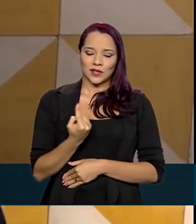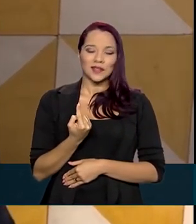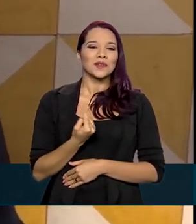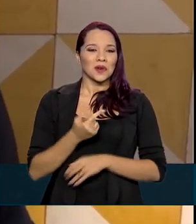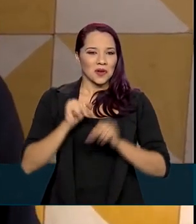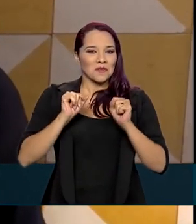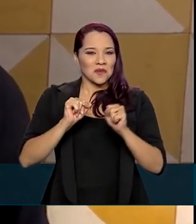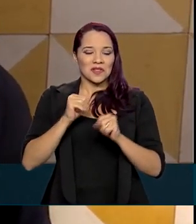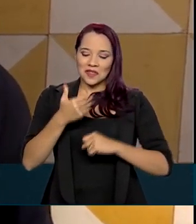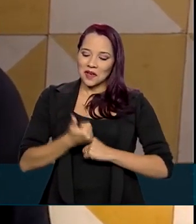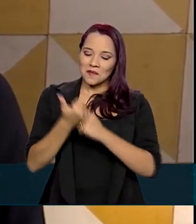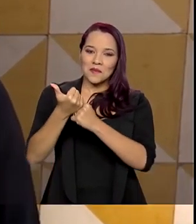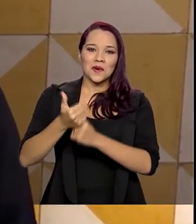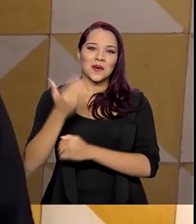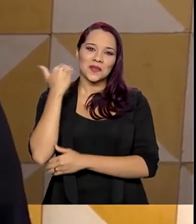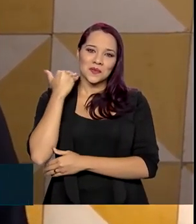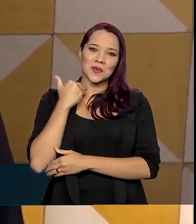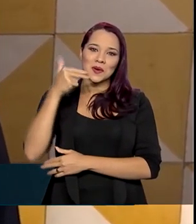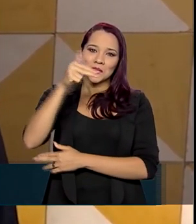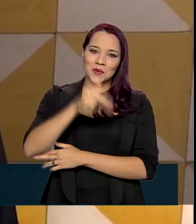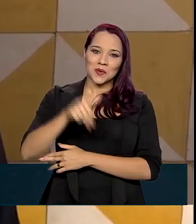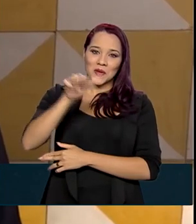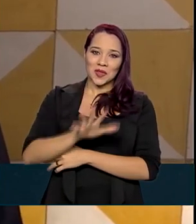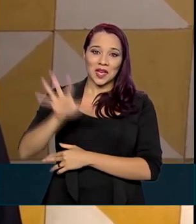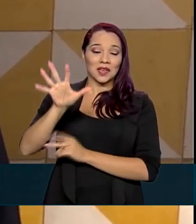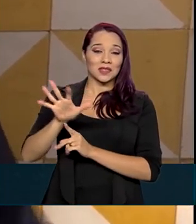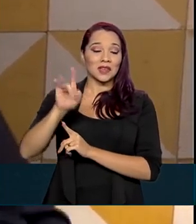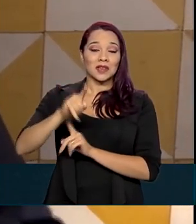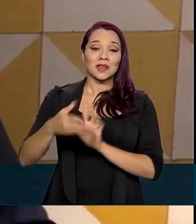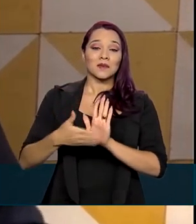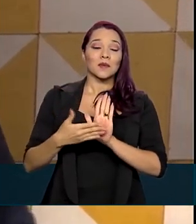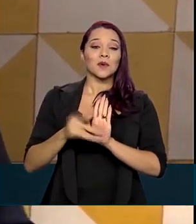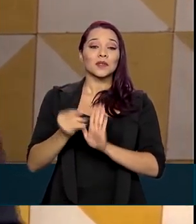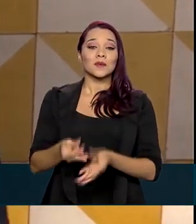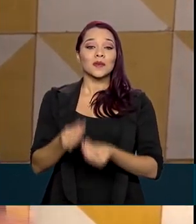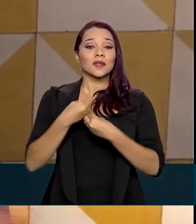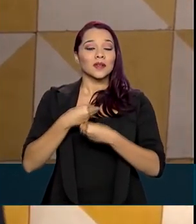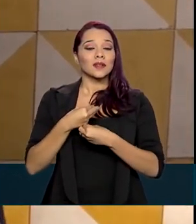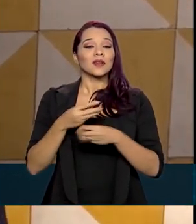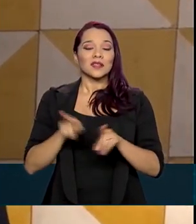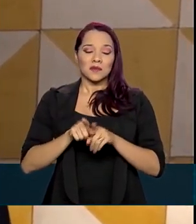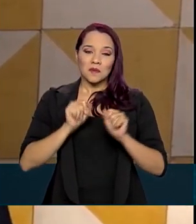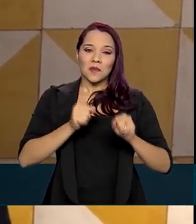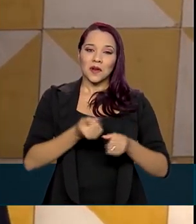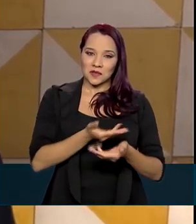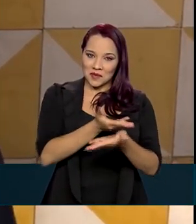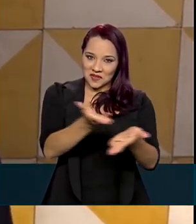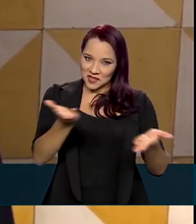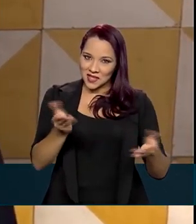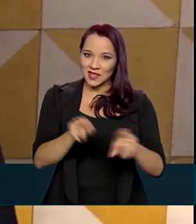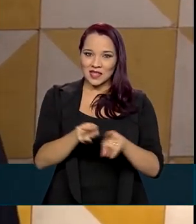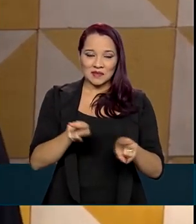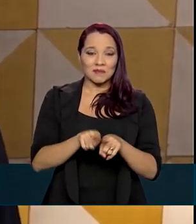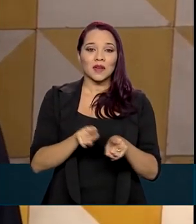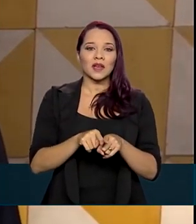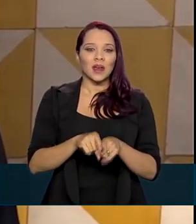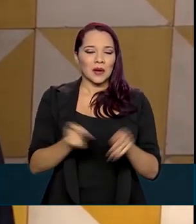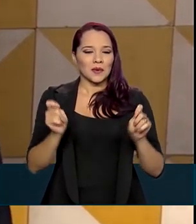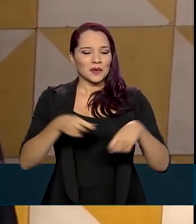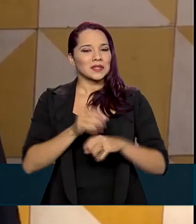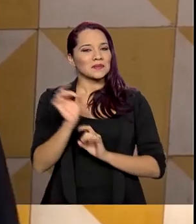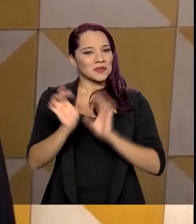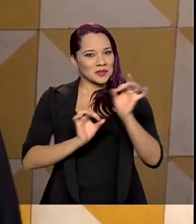estou podendo contar com o apoio do Banco do Nordeste, que está proporcionando para mim e pode proporcionar para você também uma condição